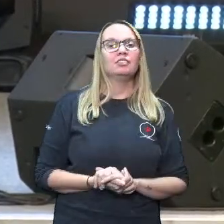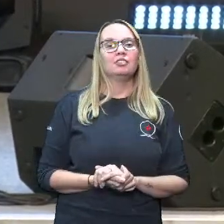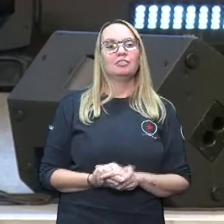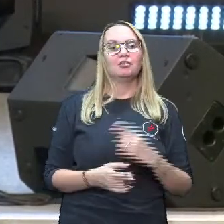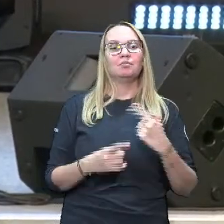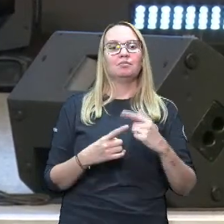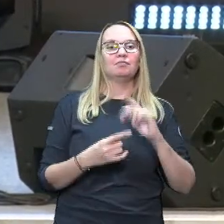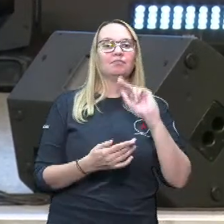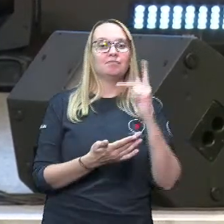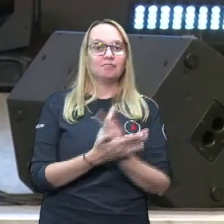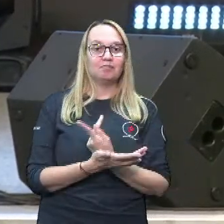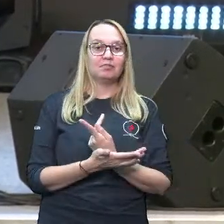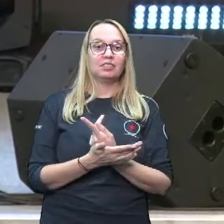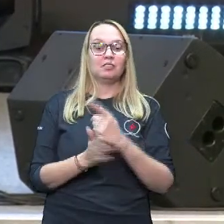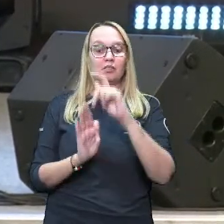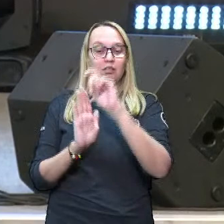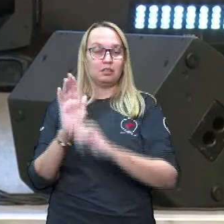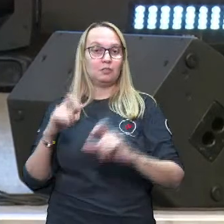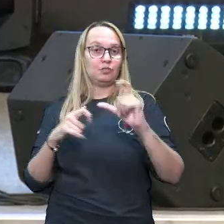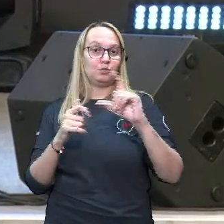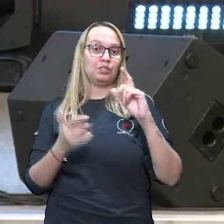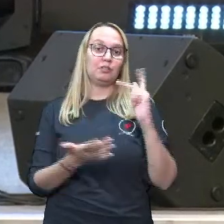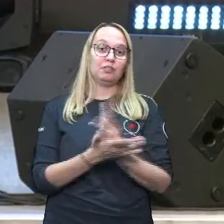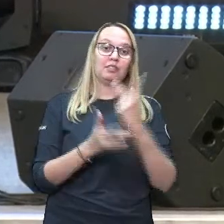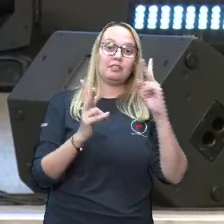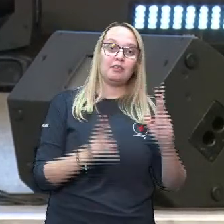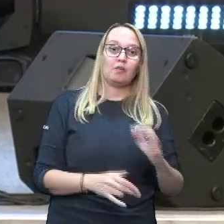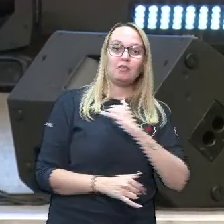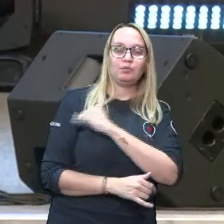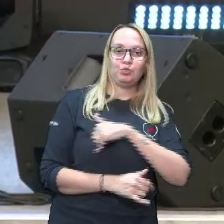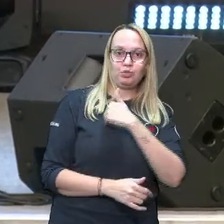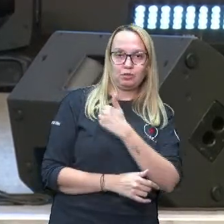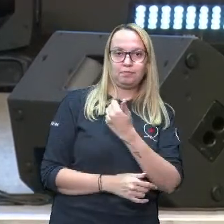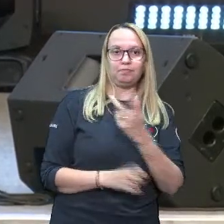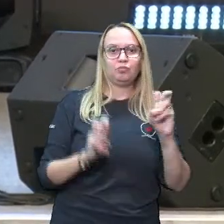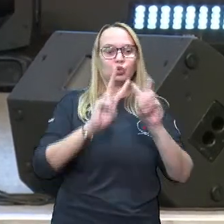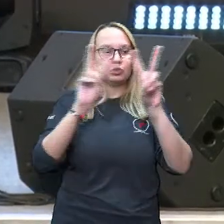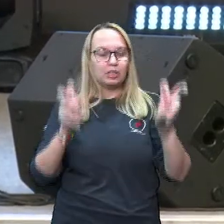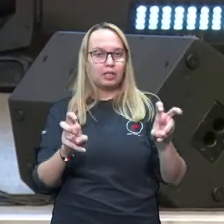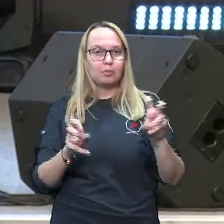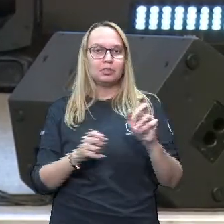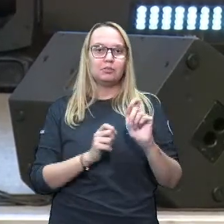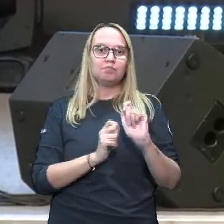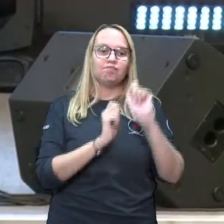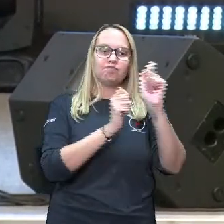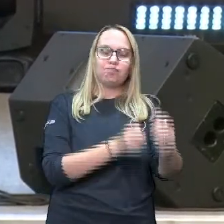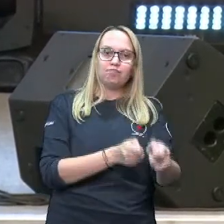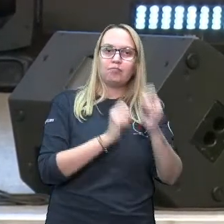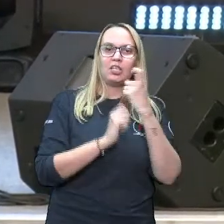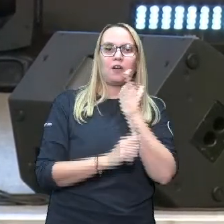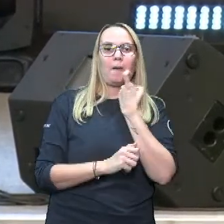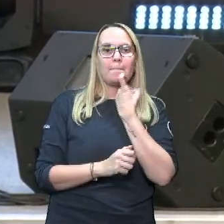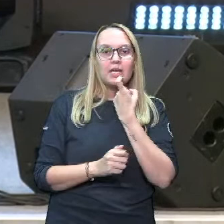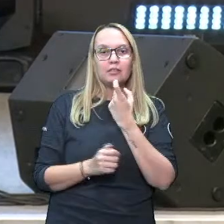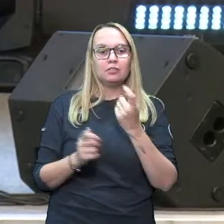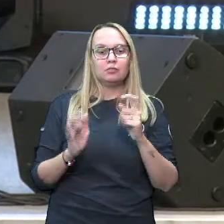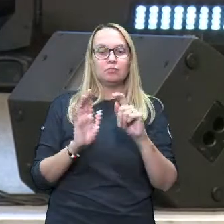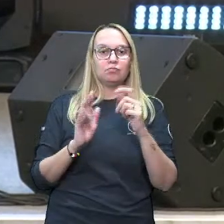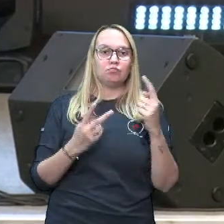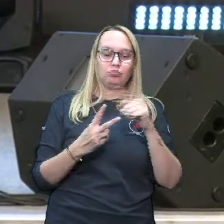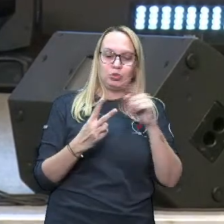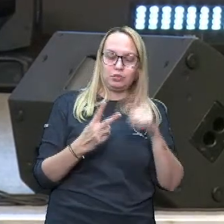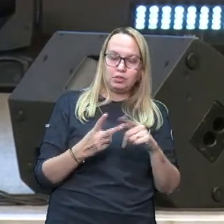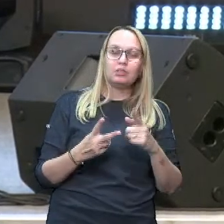texto acontece no outro. Por exemplo, os dois textos falam de pesca, os dois textos falam de barco, os dois textos falam de